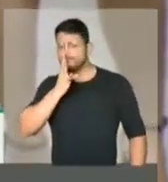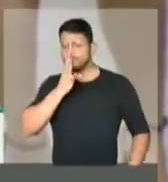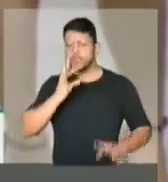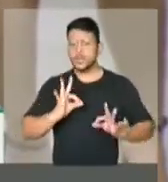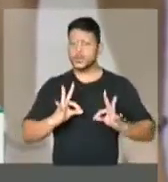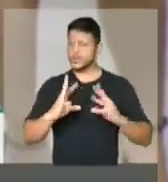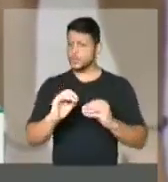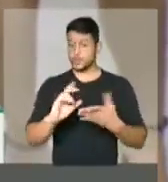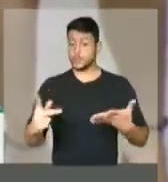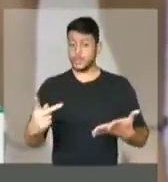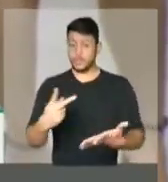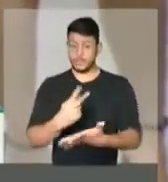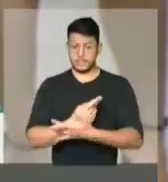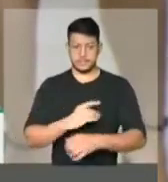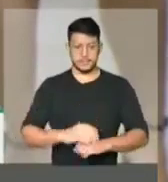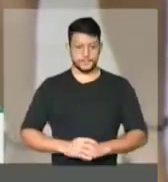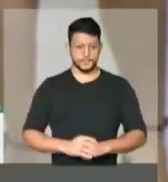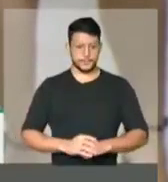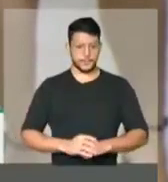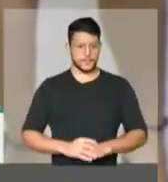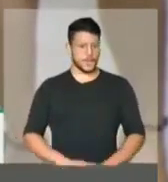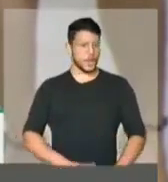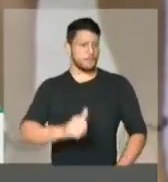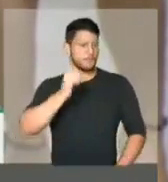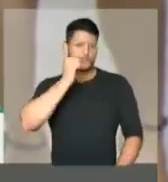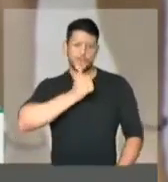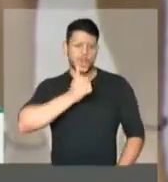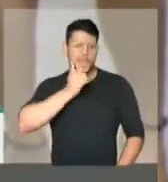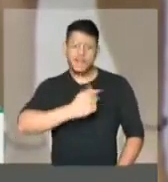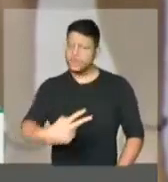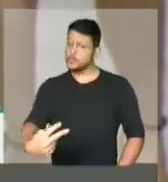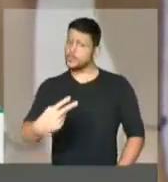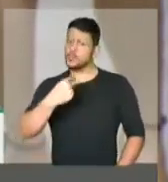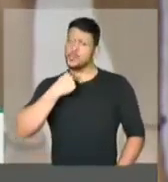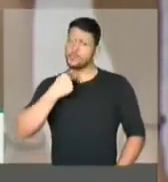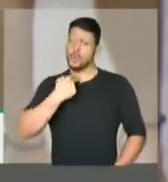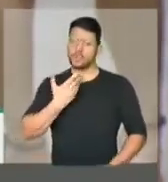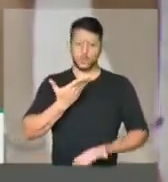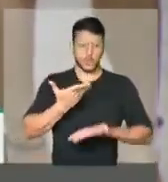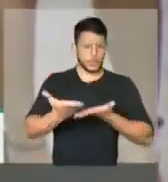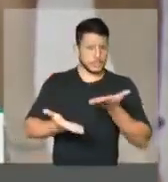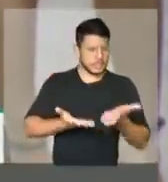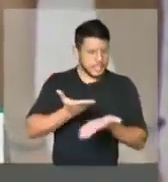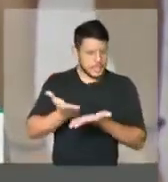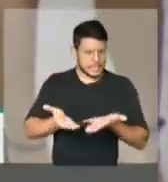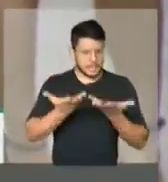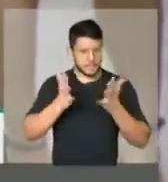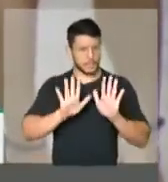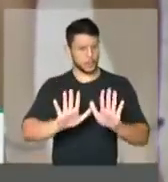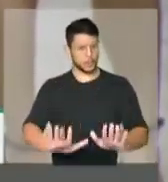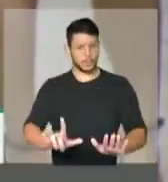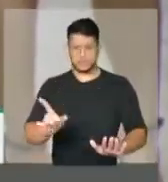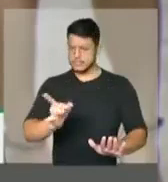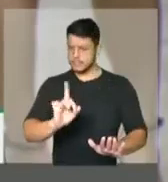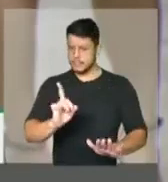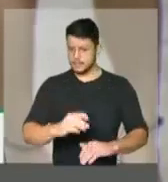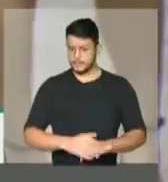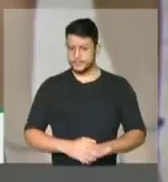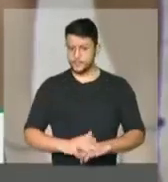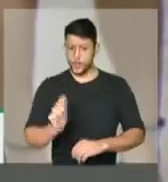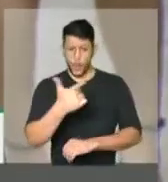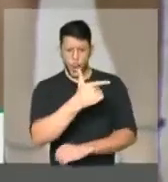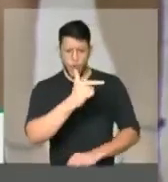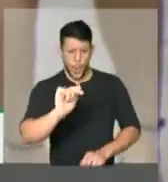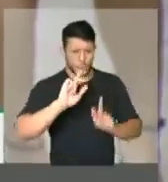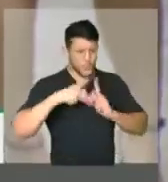Joyce. Nenhuma mulher merecia ser tratada do jeito que você foi tratada. Nenhum